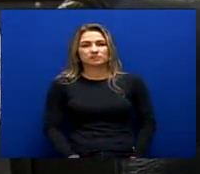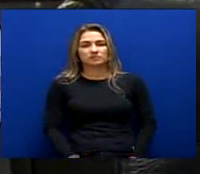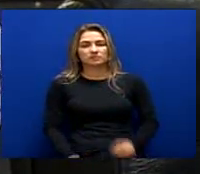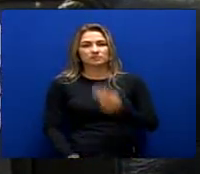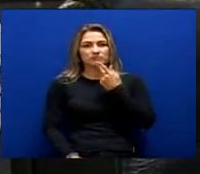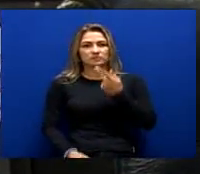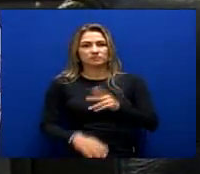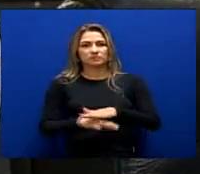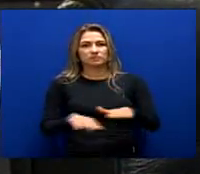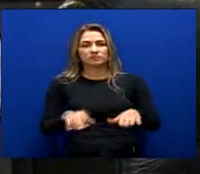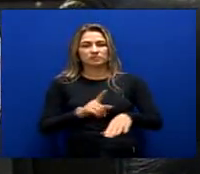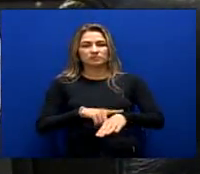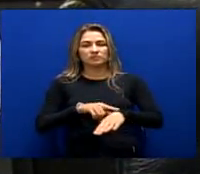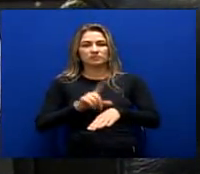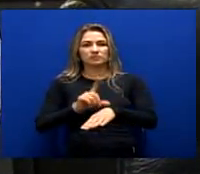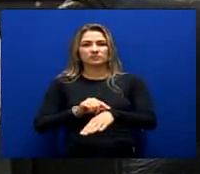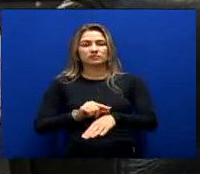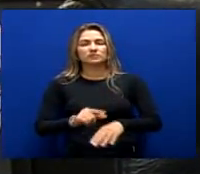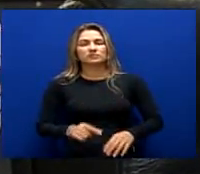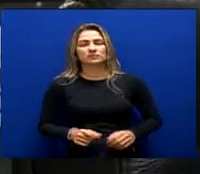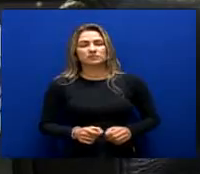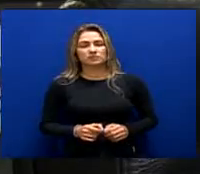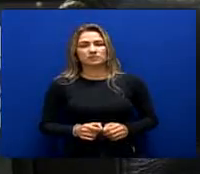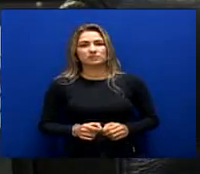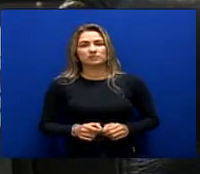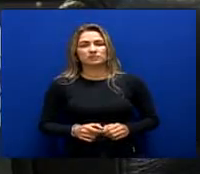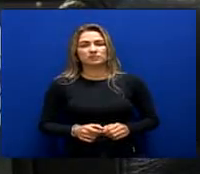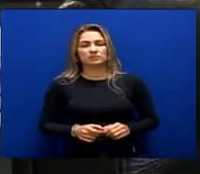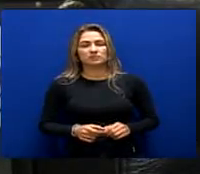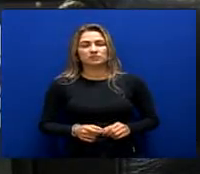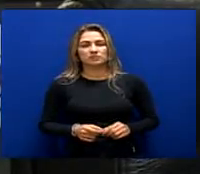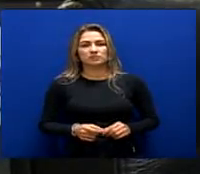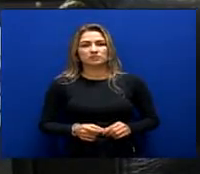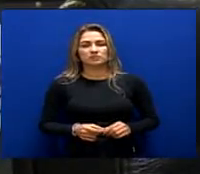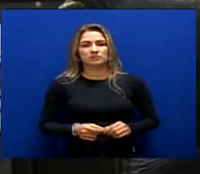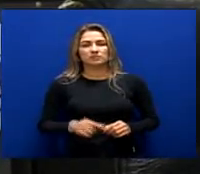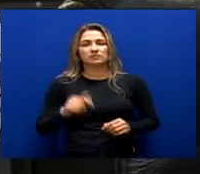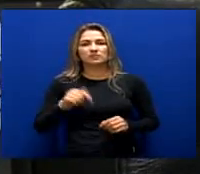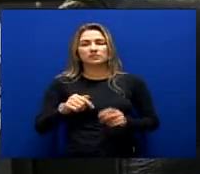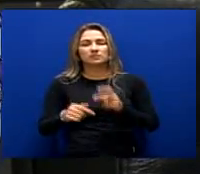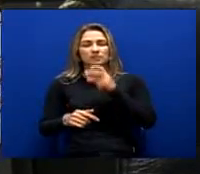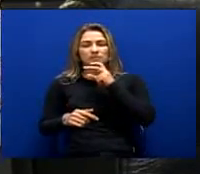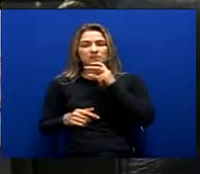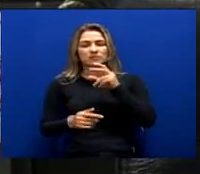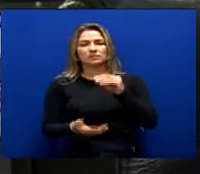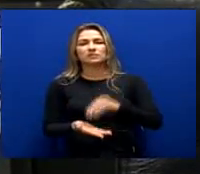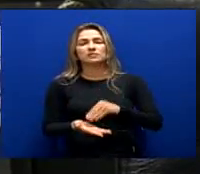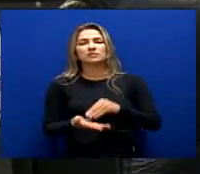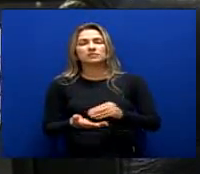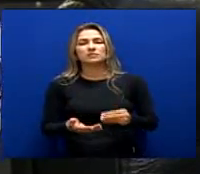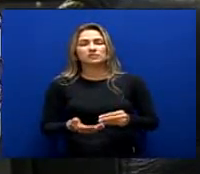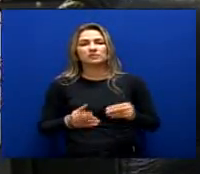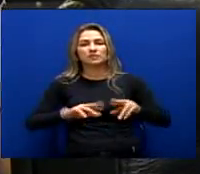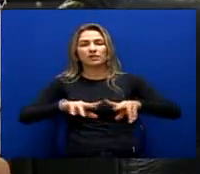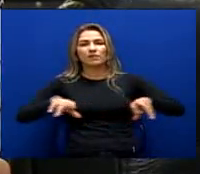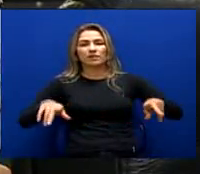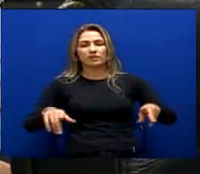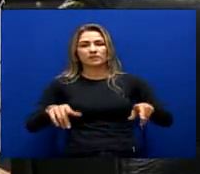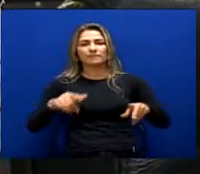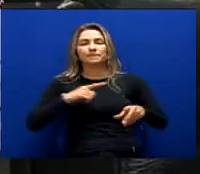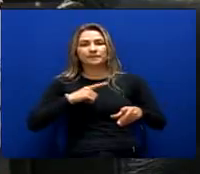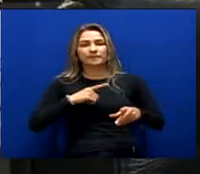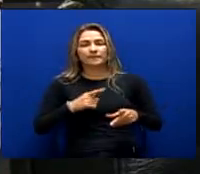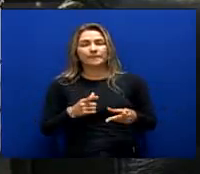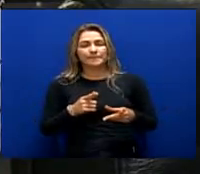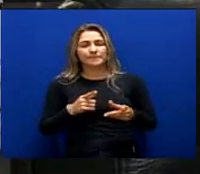acho que é isso que meu tempo também já deu então é isso eu percebo que falta em sorocaba os equipamentos de saúde que já são